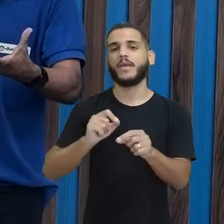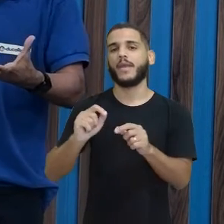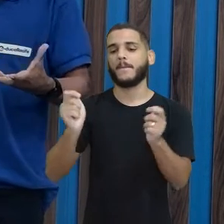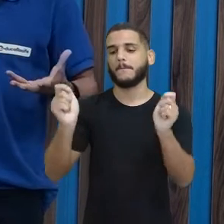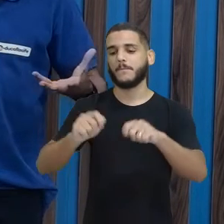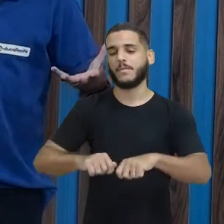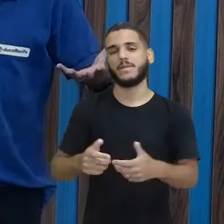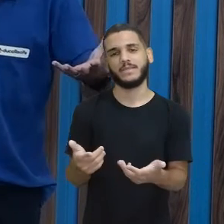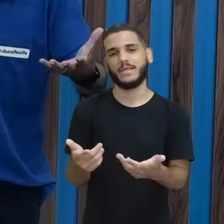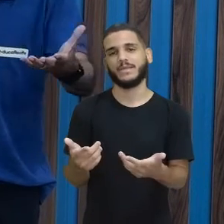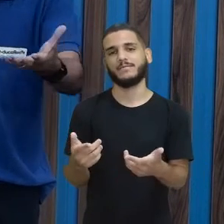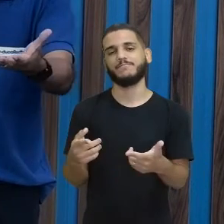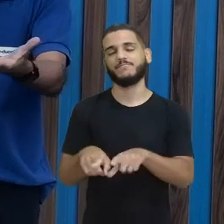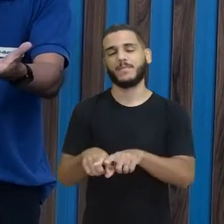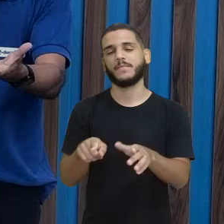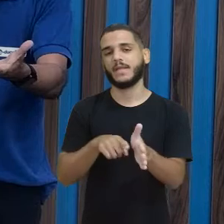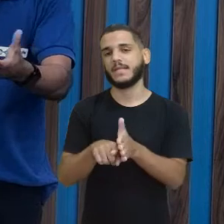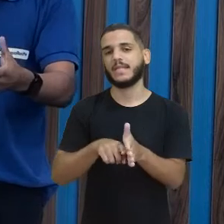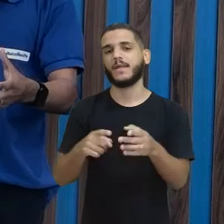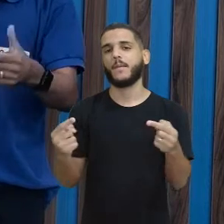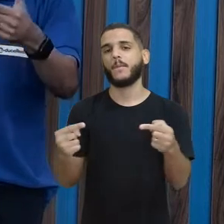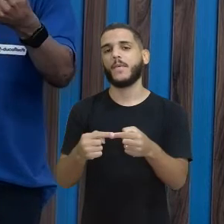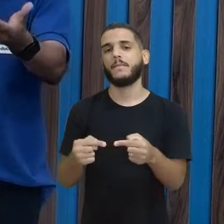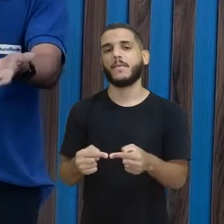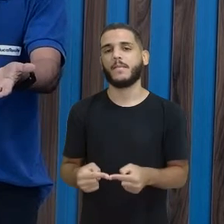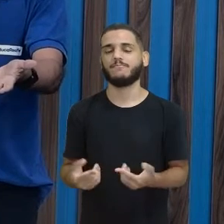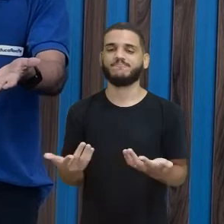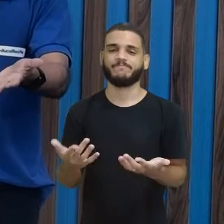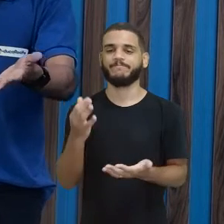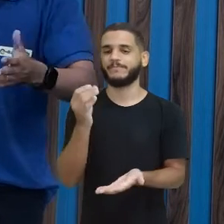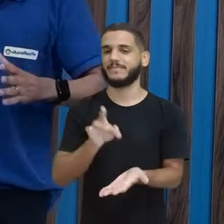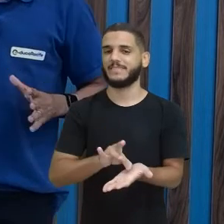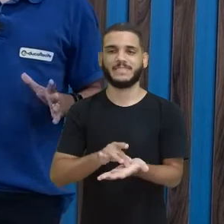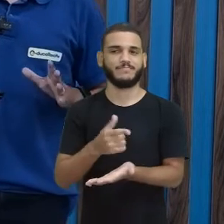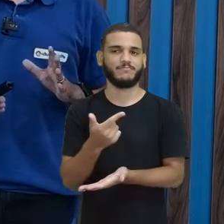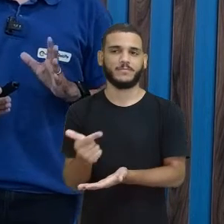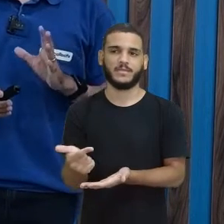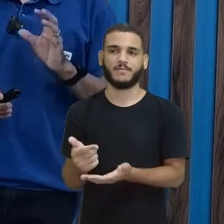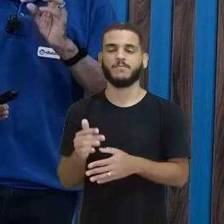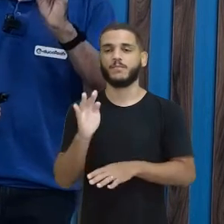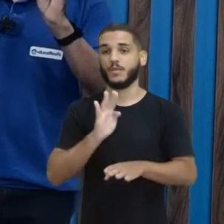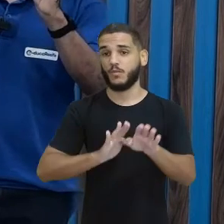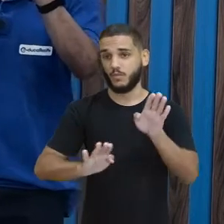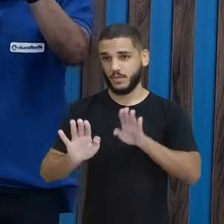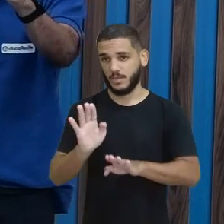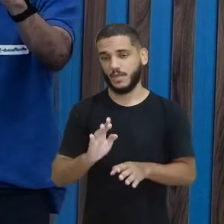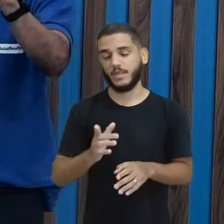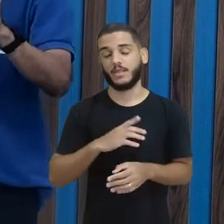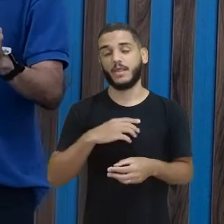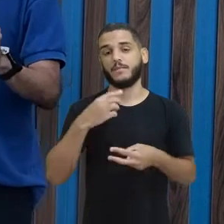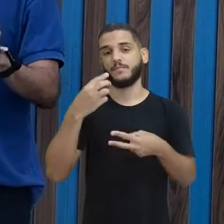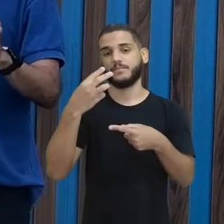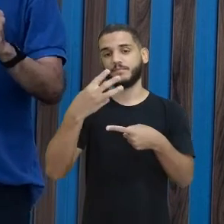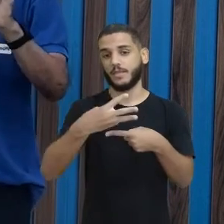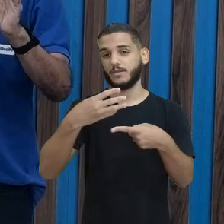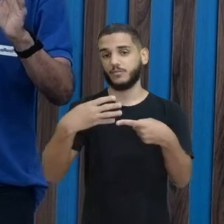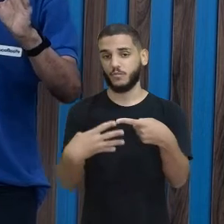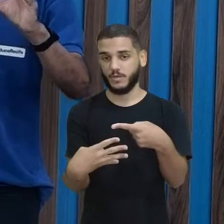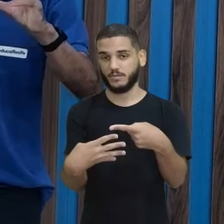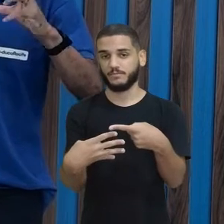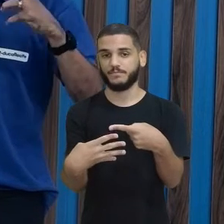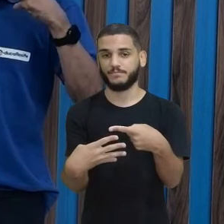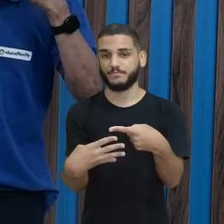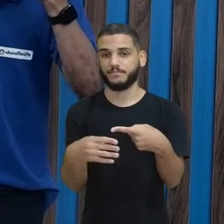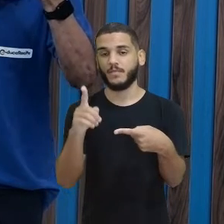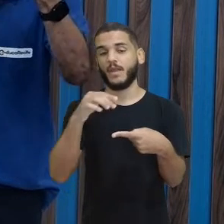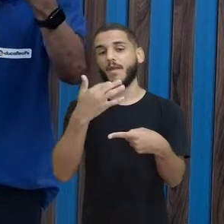combinatória, são possibilidades de acontecer algo, não é exatidão, tá bom? Cuidado com isso. Então, eu tenho 3 quartos. 3 quartos